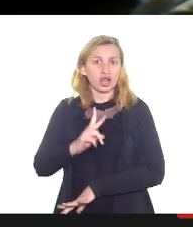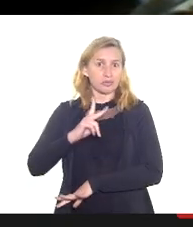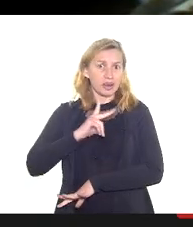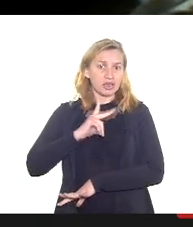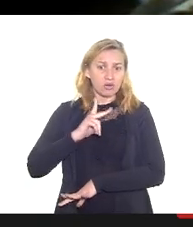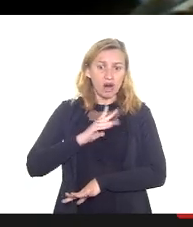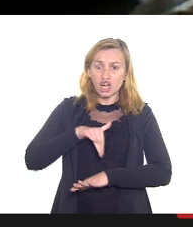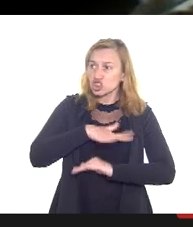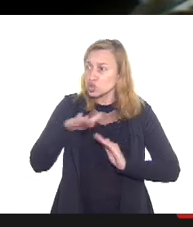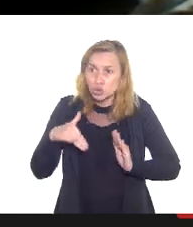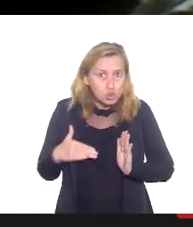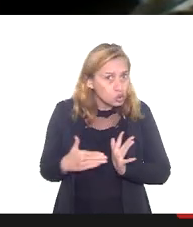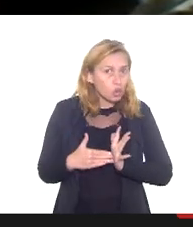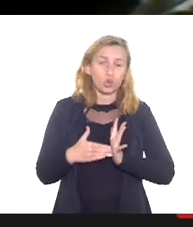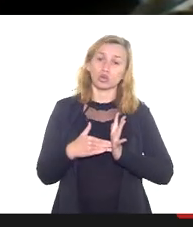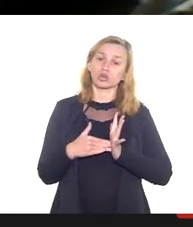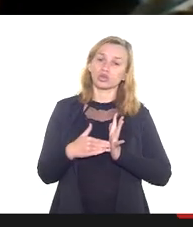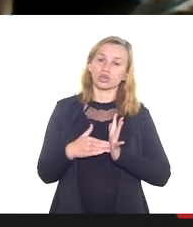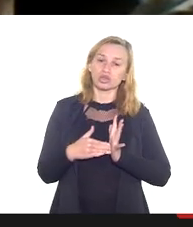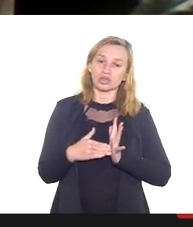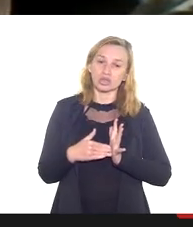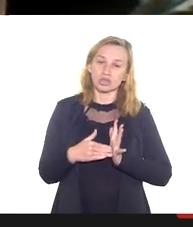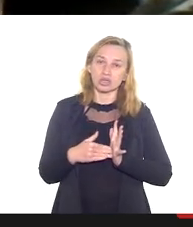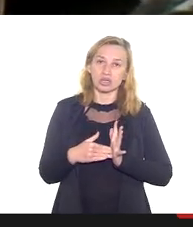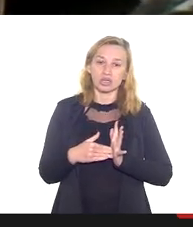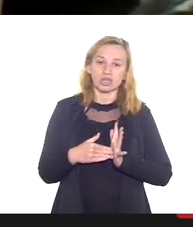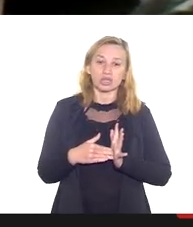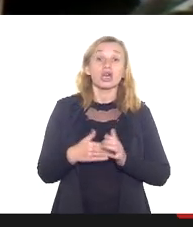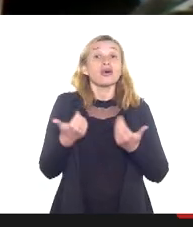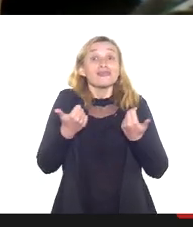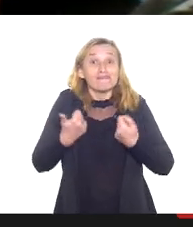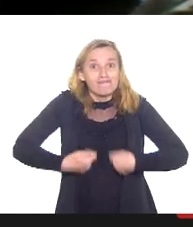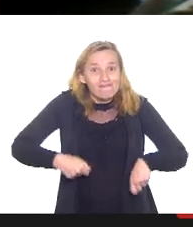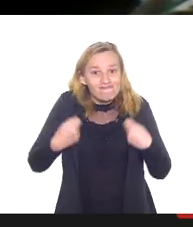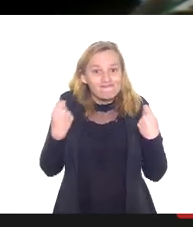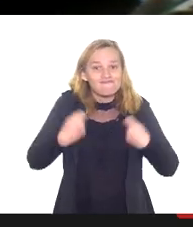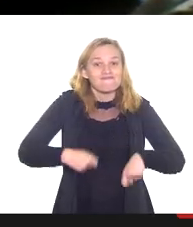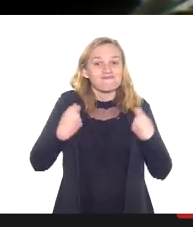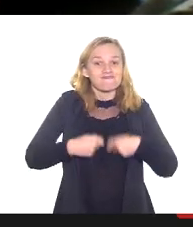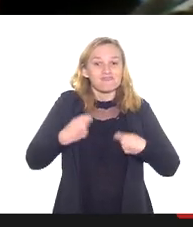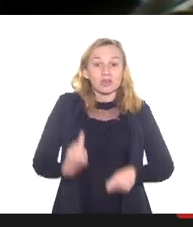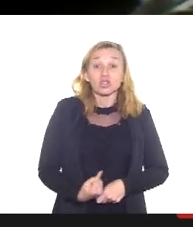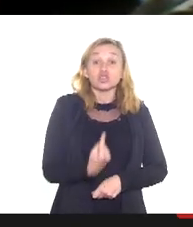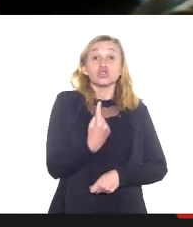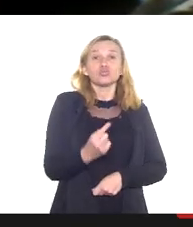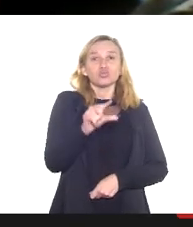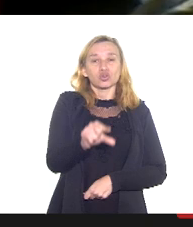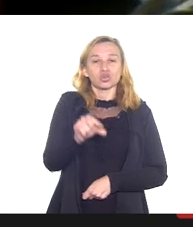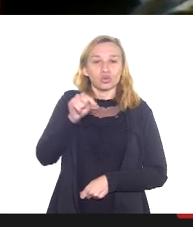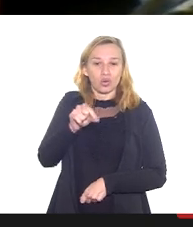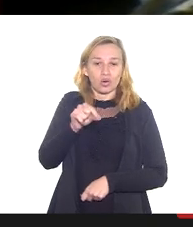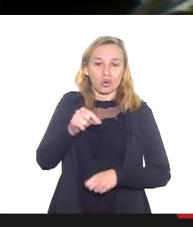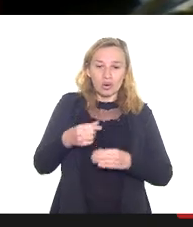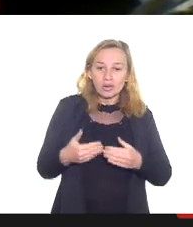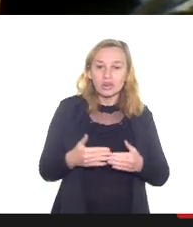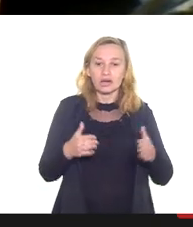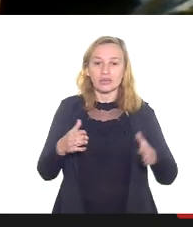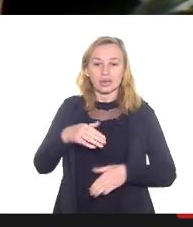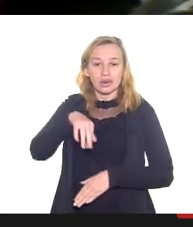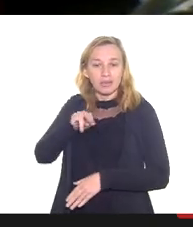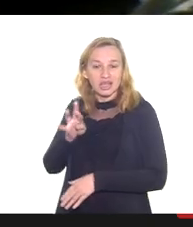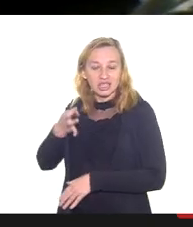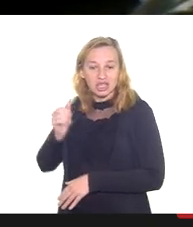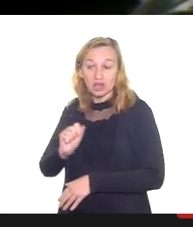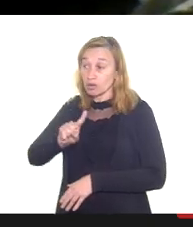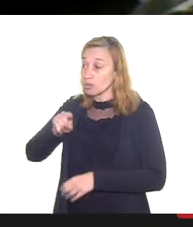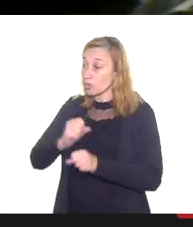particulares e de todas as matizes, elas precisam de uma definição para abrir matrícula para o